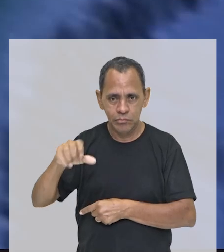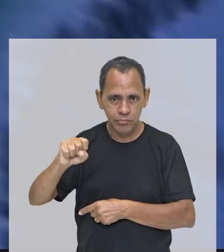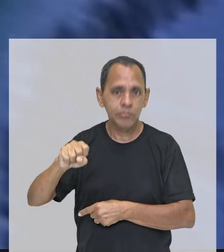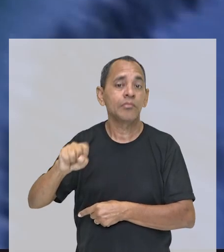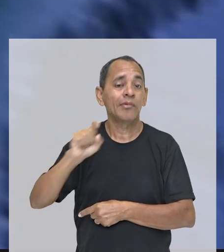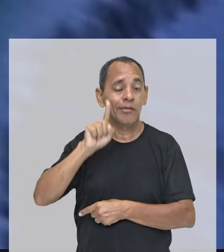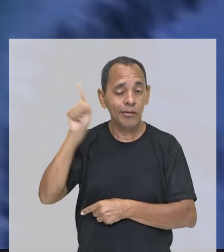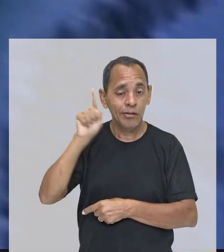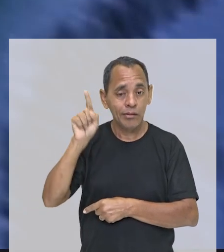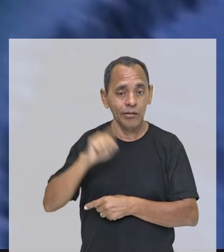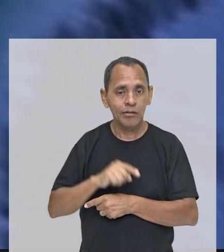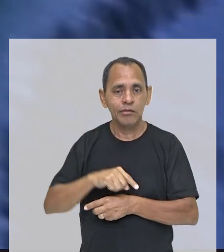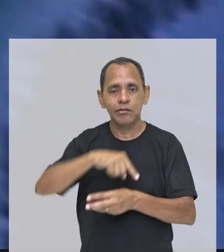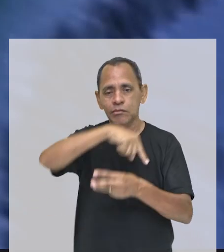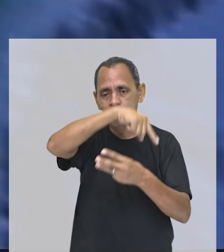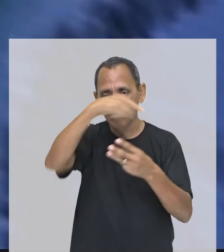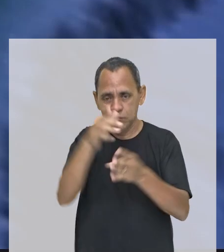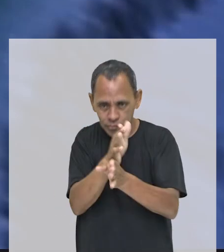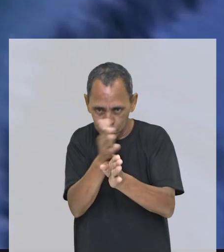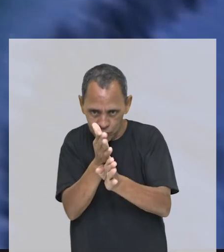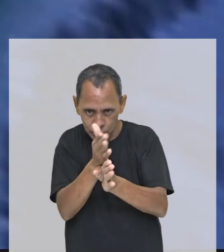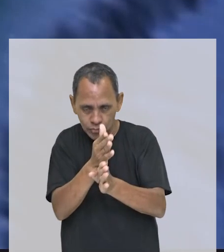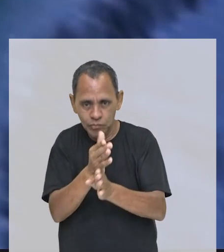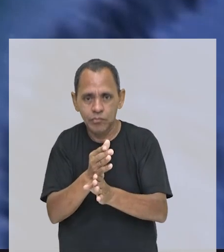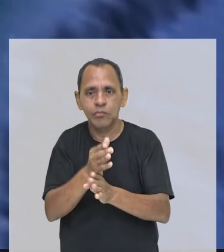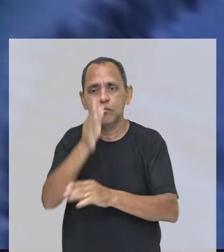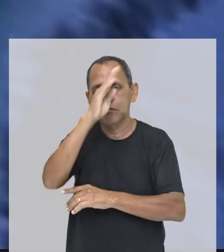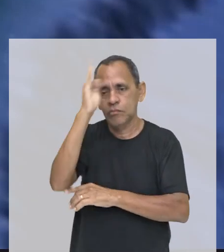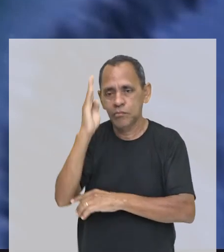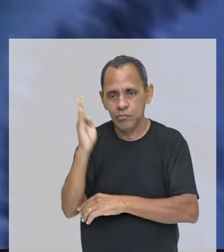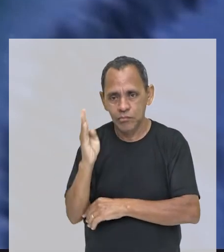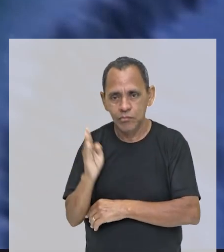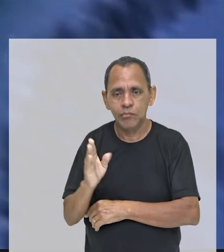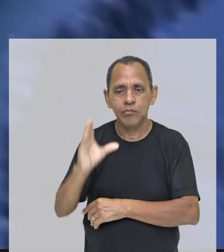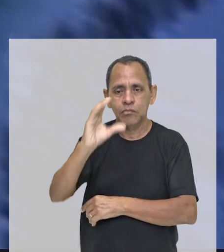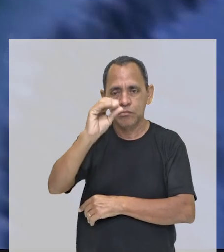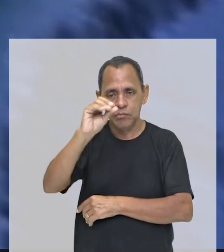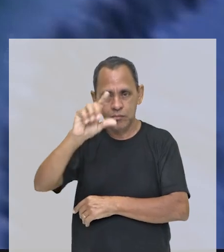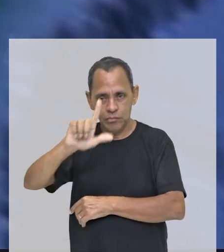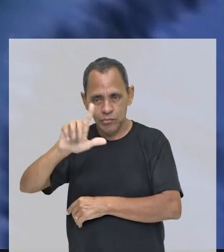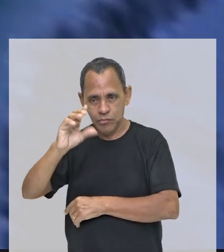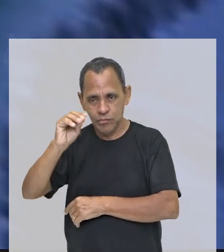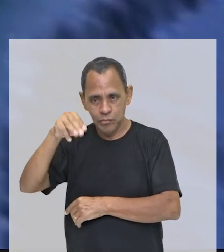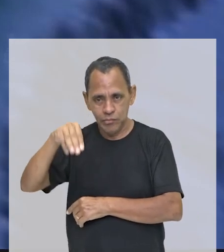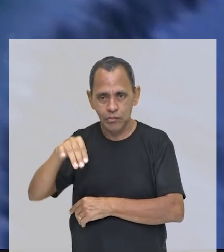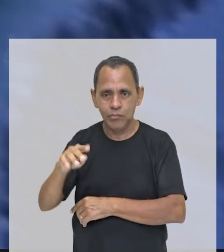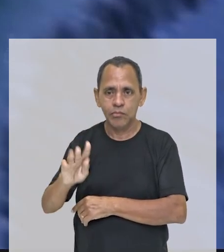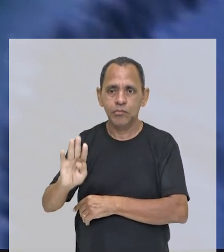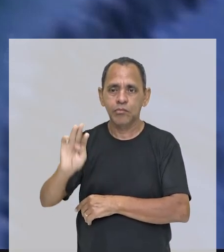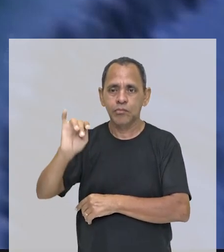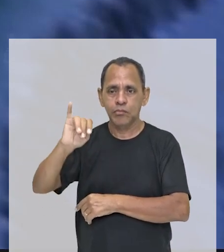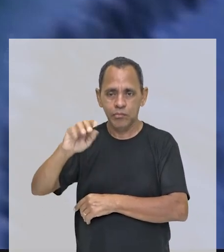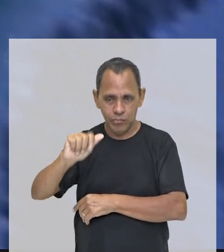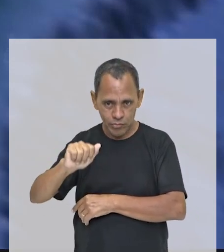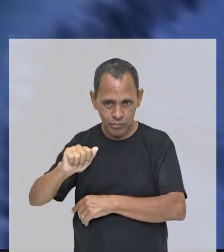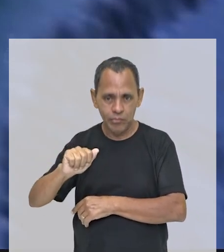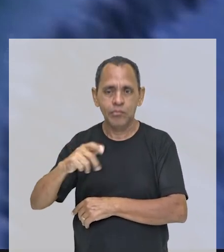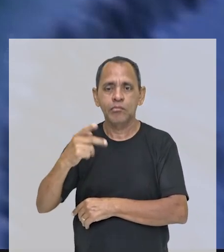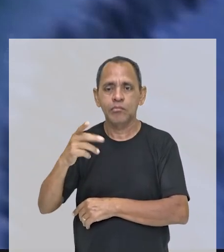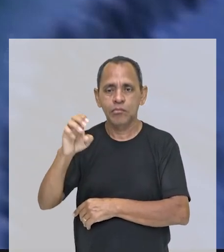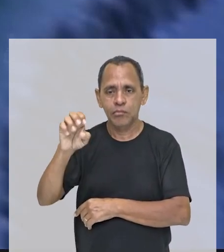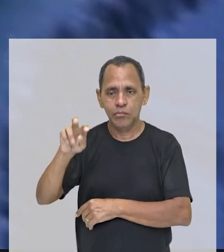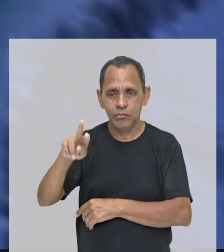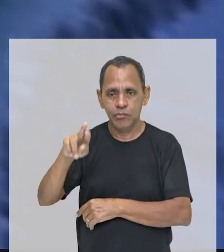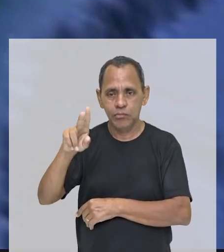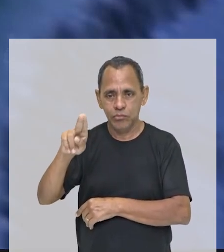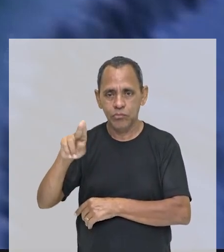tríplice fronteira entre Brasil, Colômbia e Peru, não é isso? Então nós temos lá Letícia,